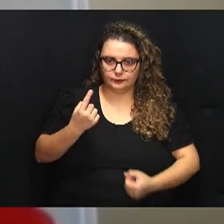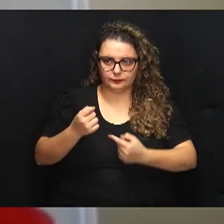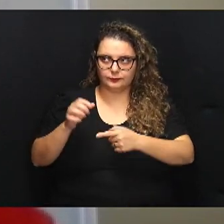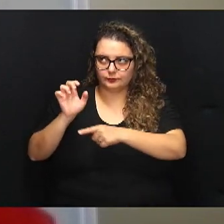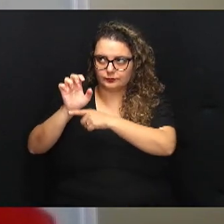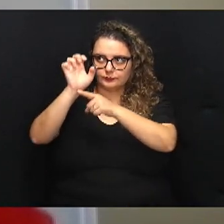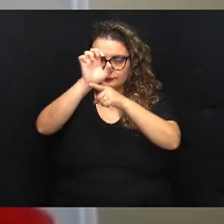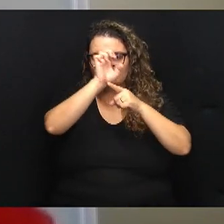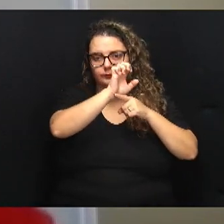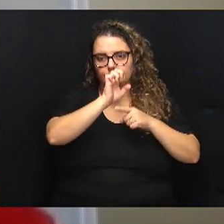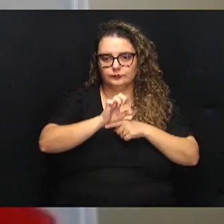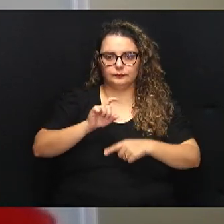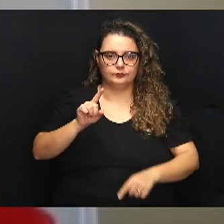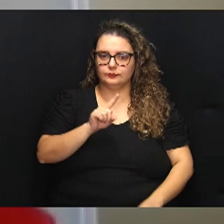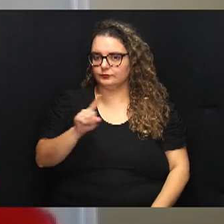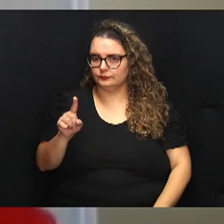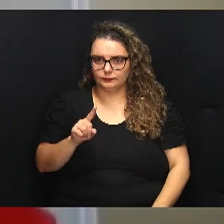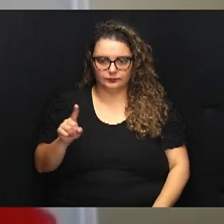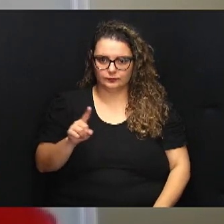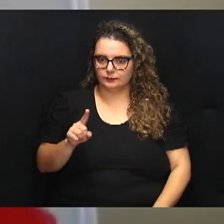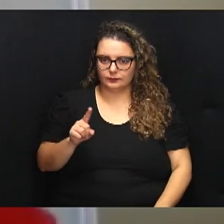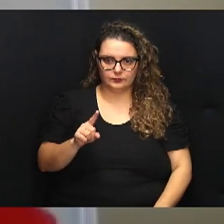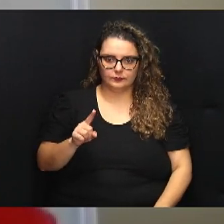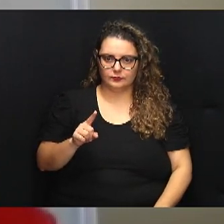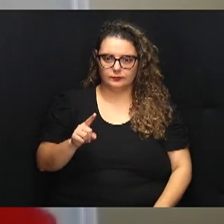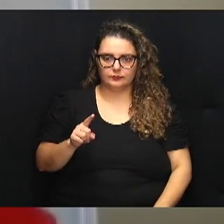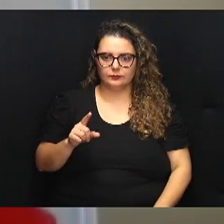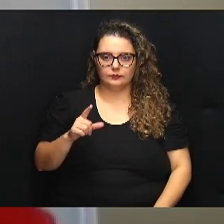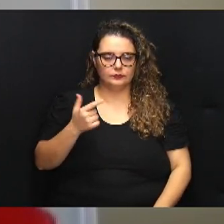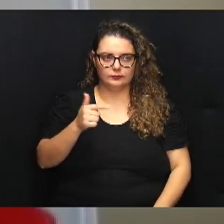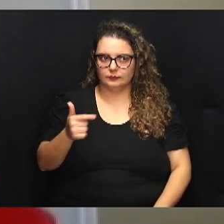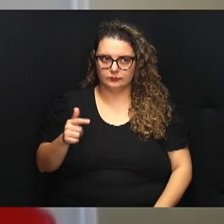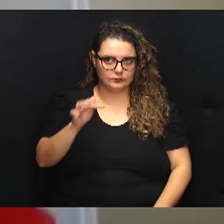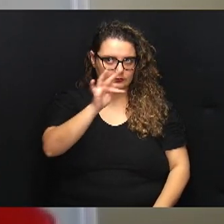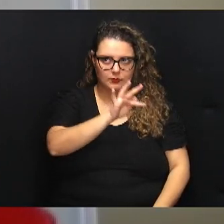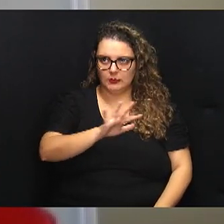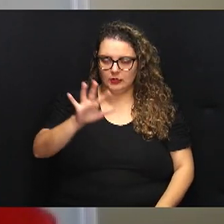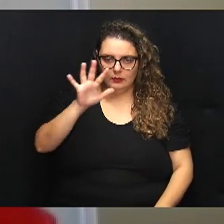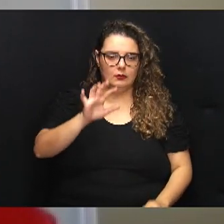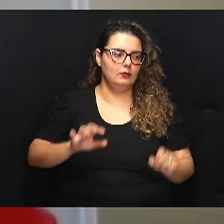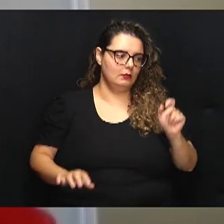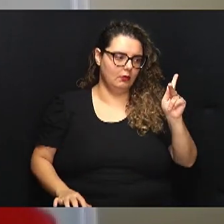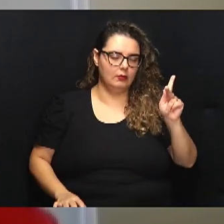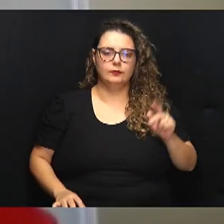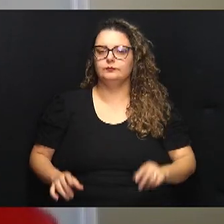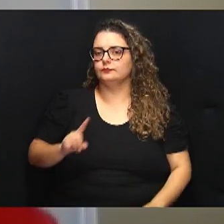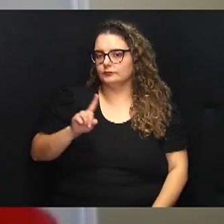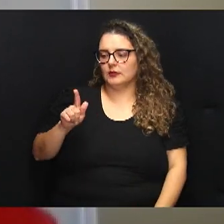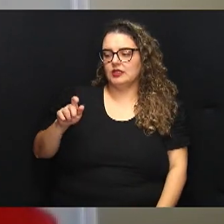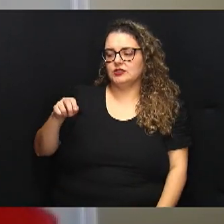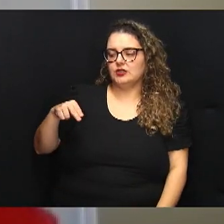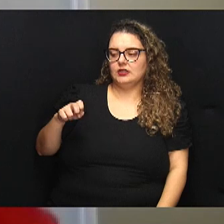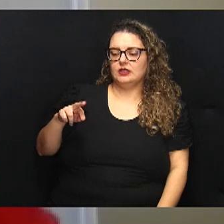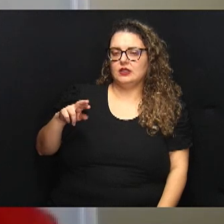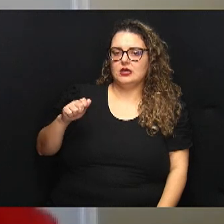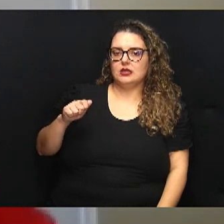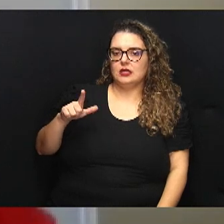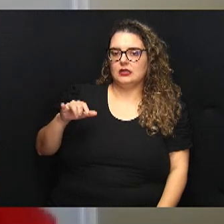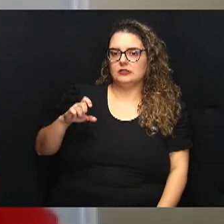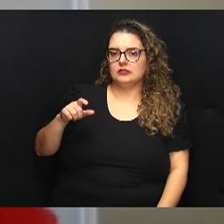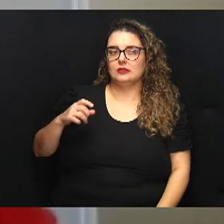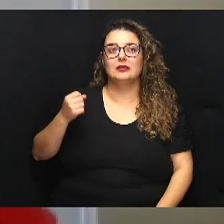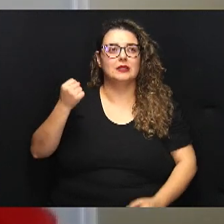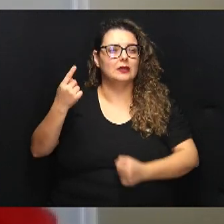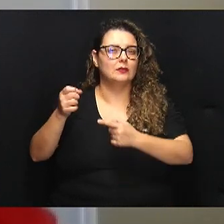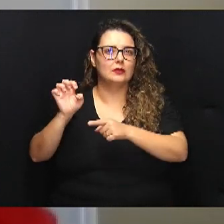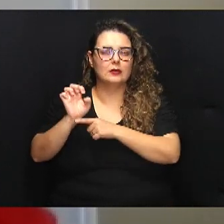estados, não é algo que exista no nível federal, não é algo generalizado, é algo que existe em alguns estados, se